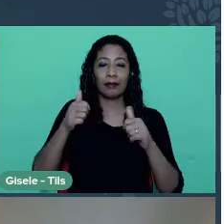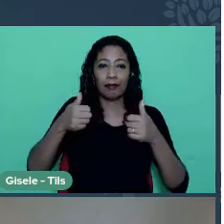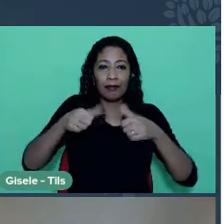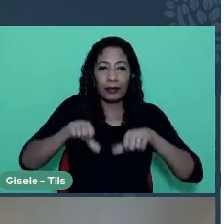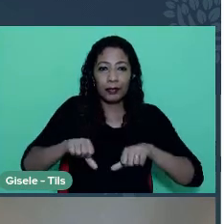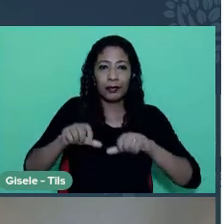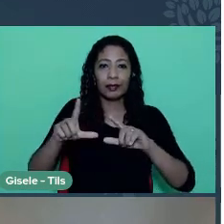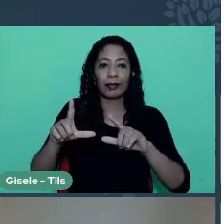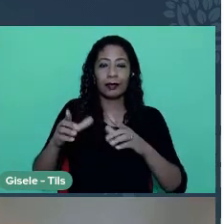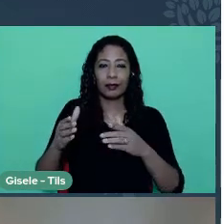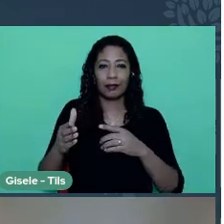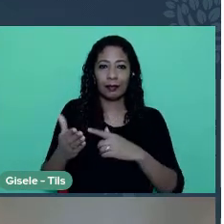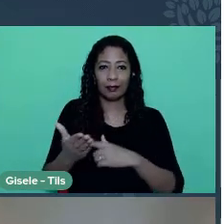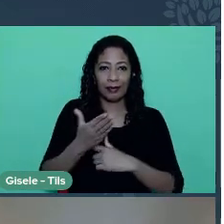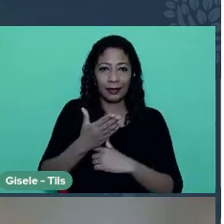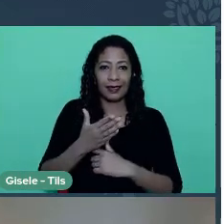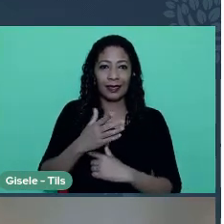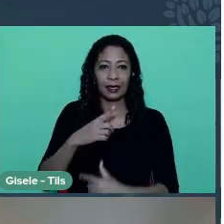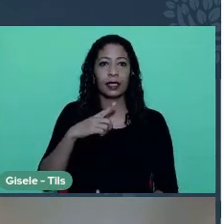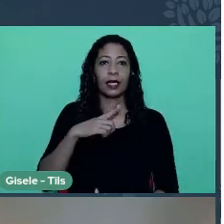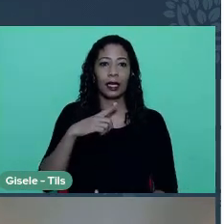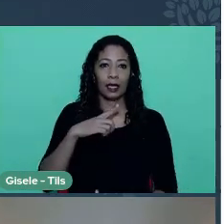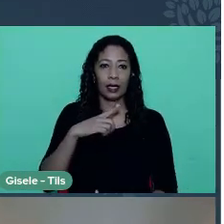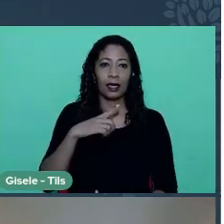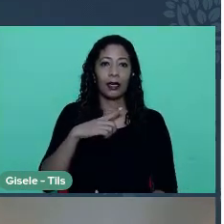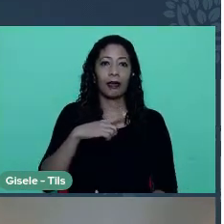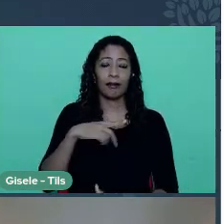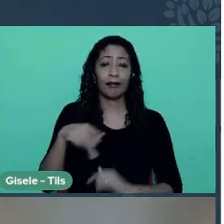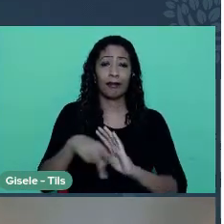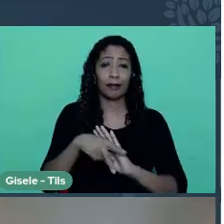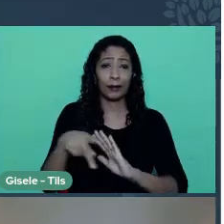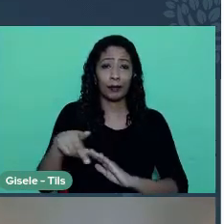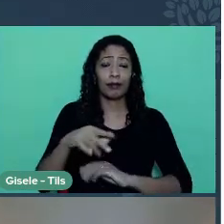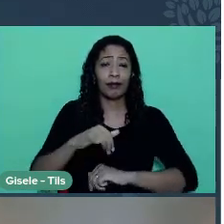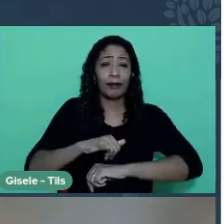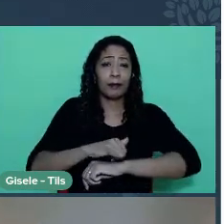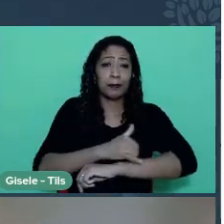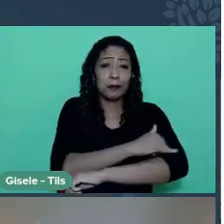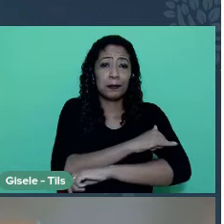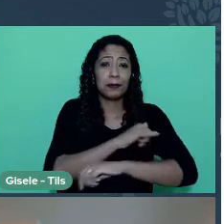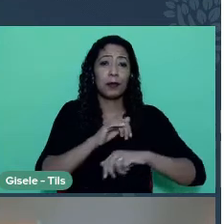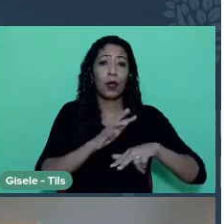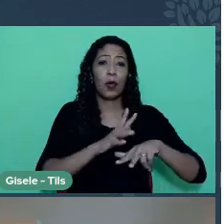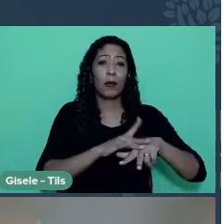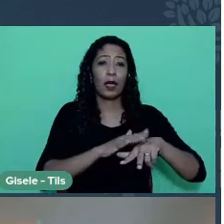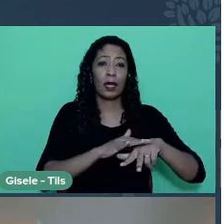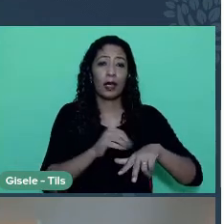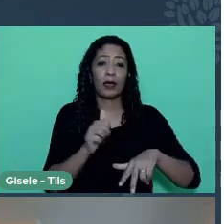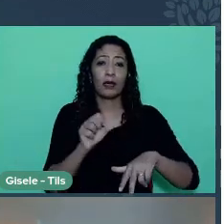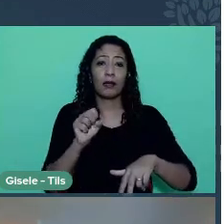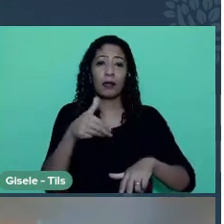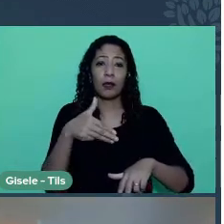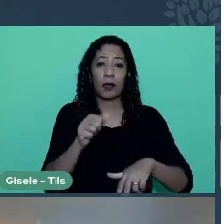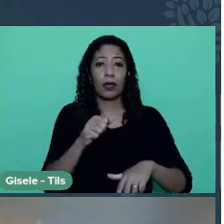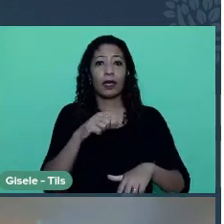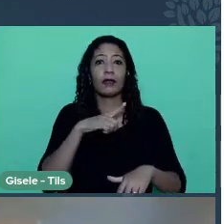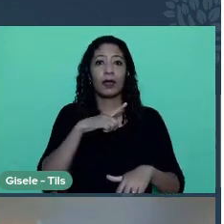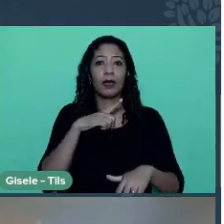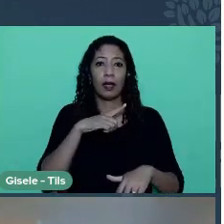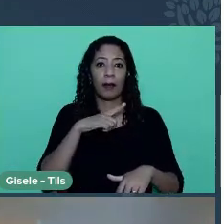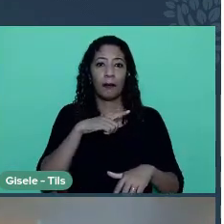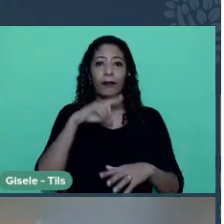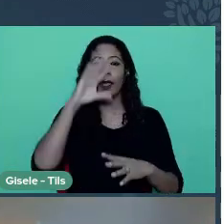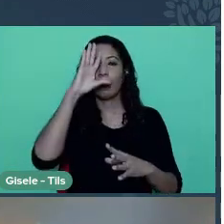manhã, em pacientes obesos com asma, né? Portanto, se a gente tivesse que fazer um resumo sobre esse